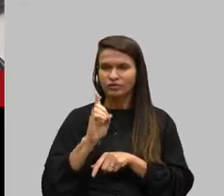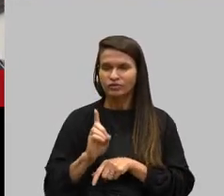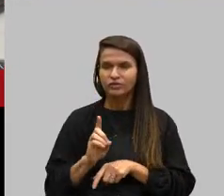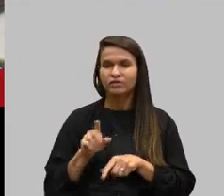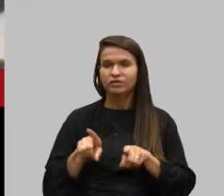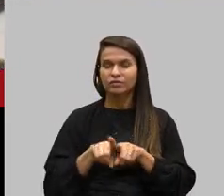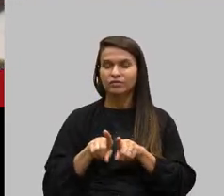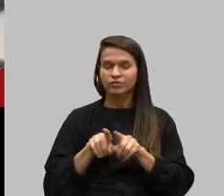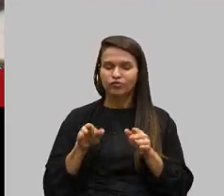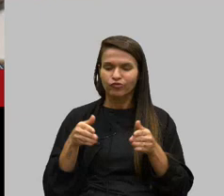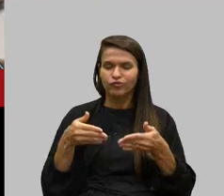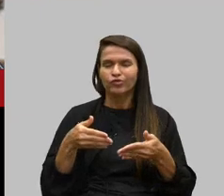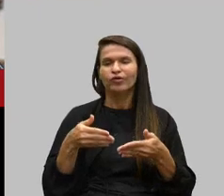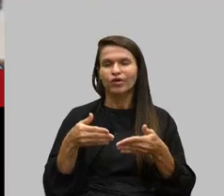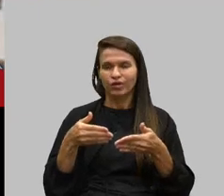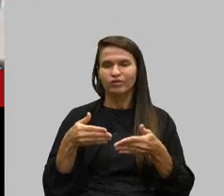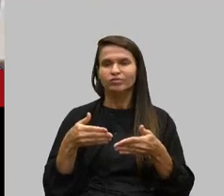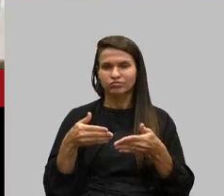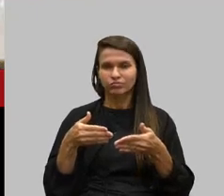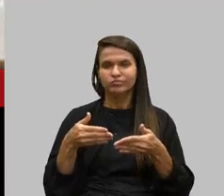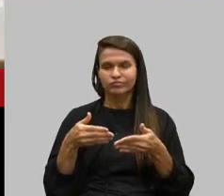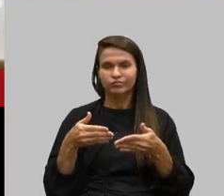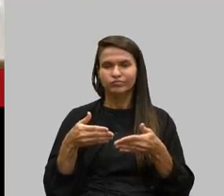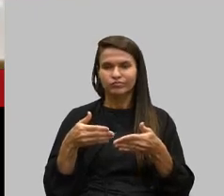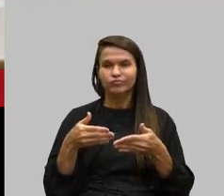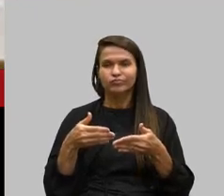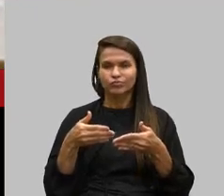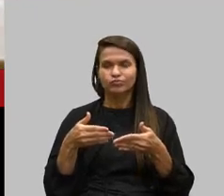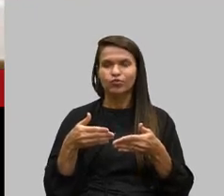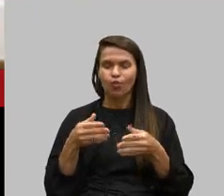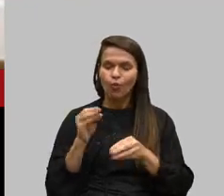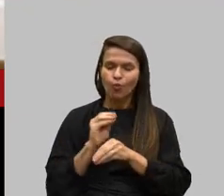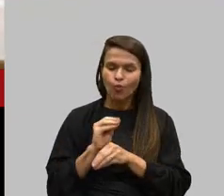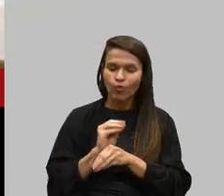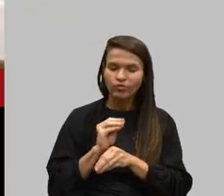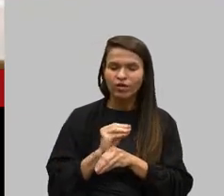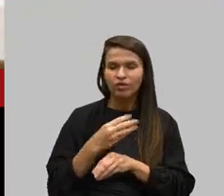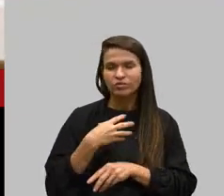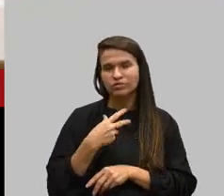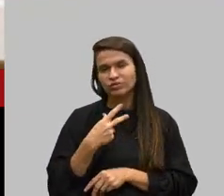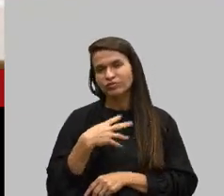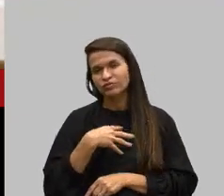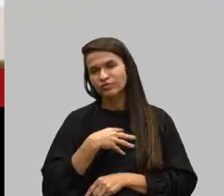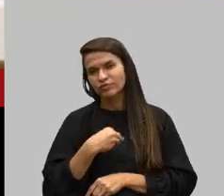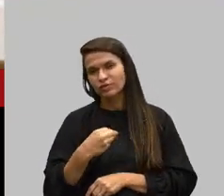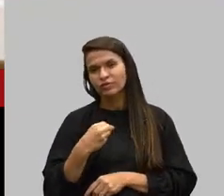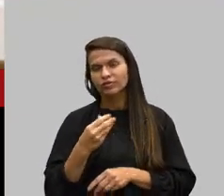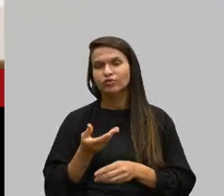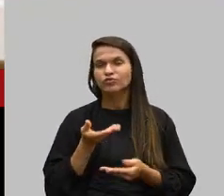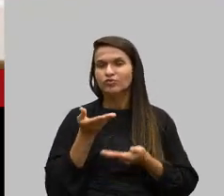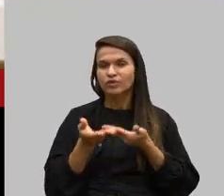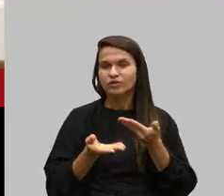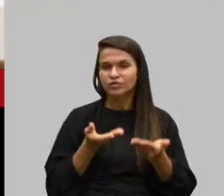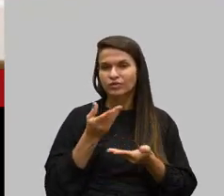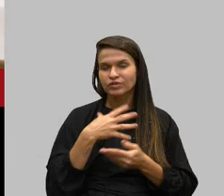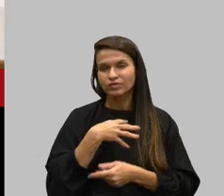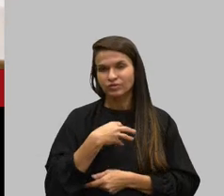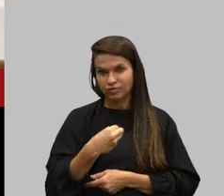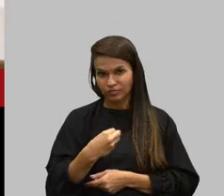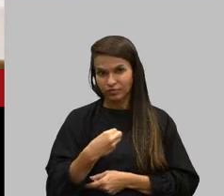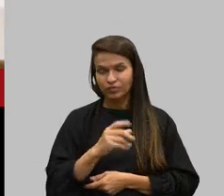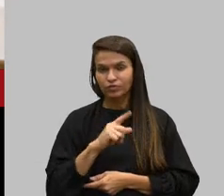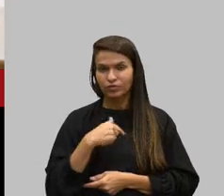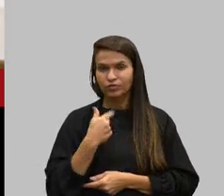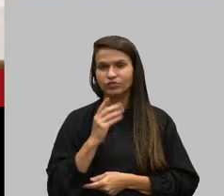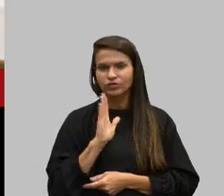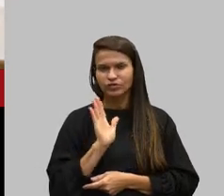dedicar boa parte do seu tempo na criação dos seus filhos e eh no atendimento aos seus filhos nós estamos já